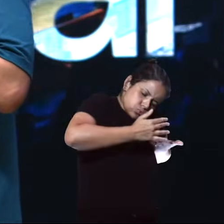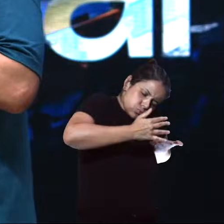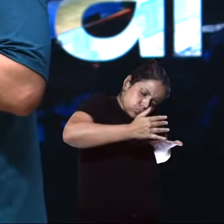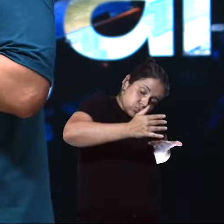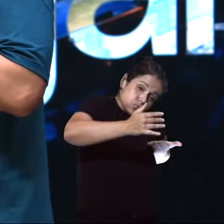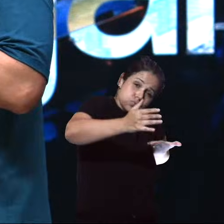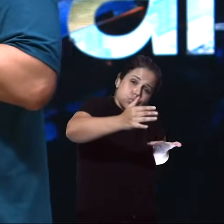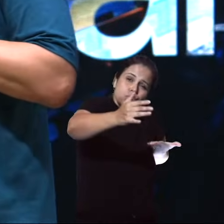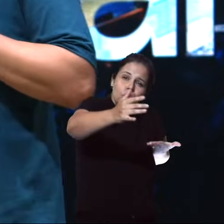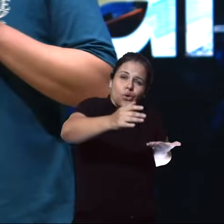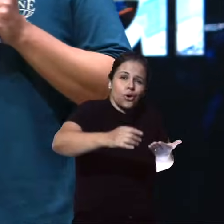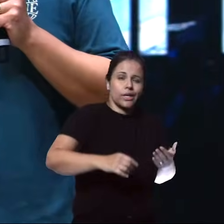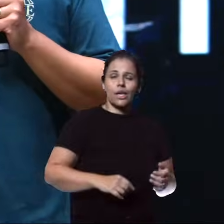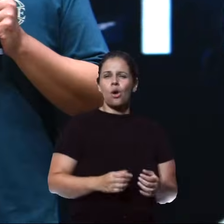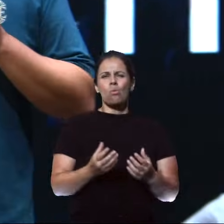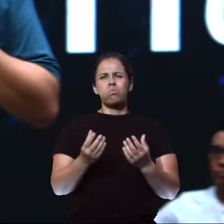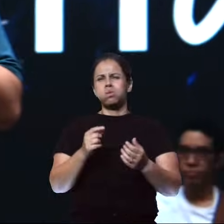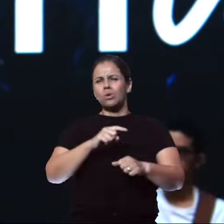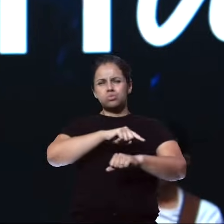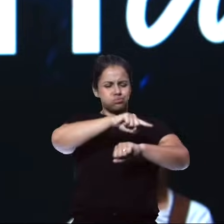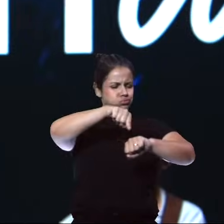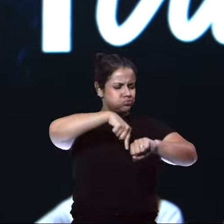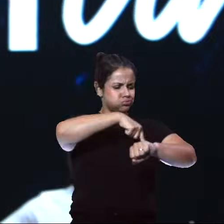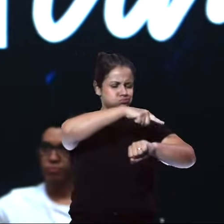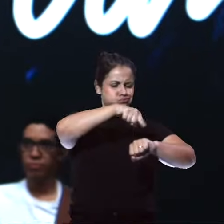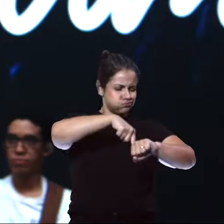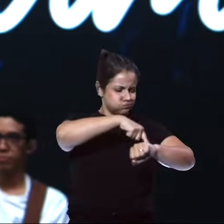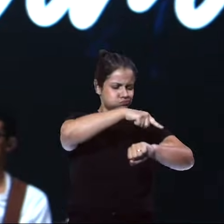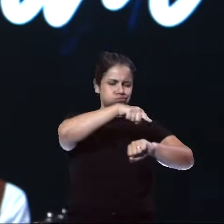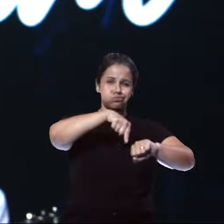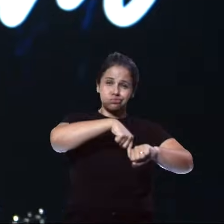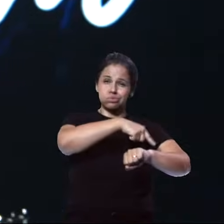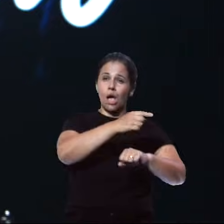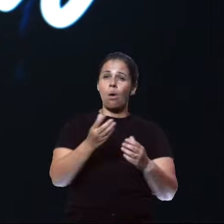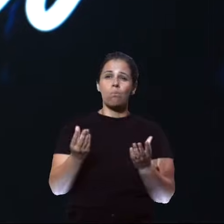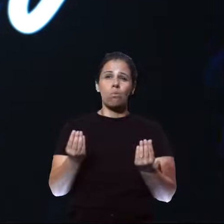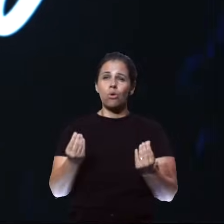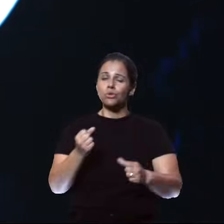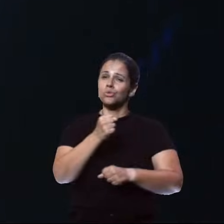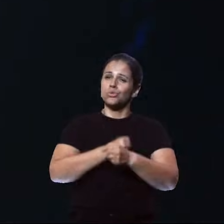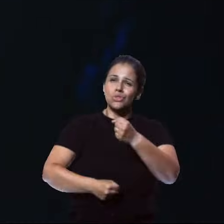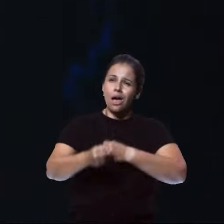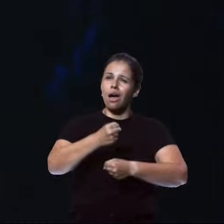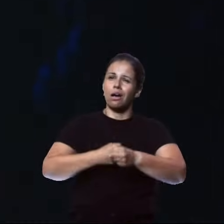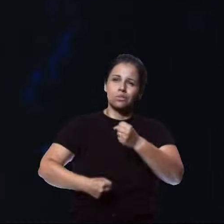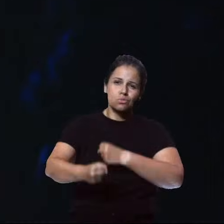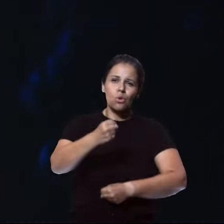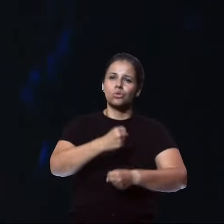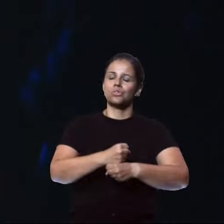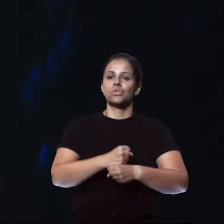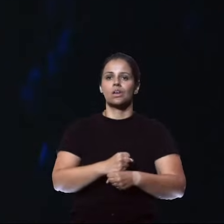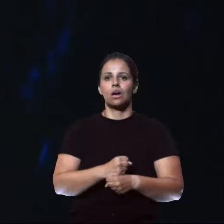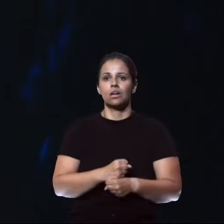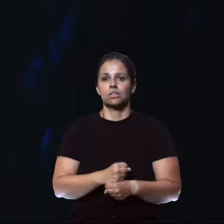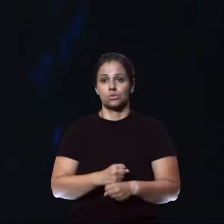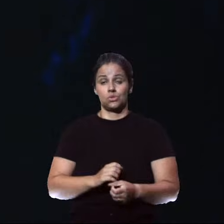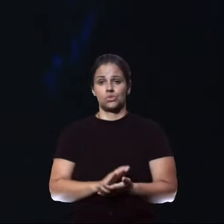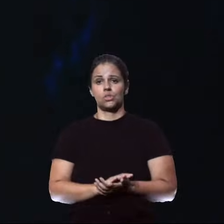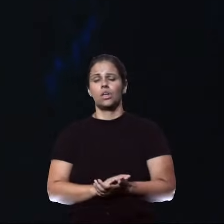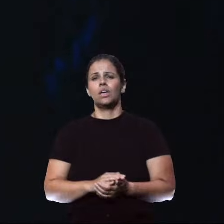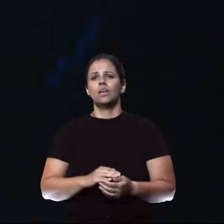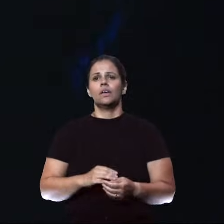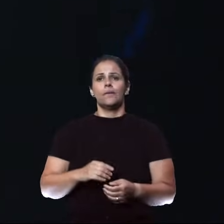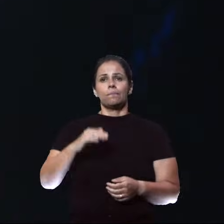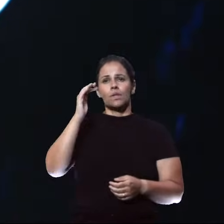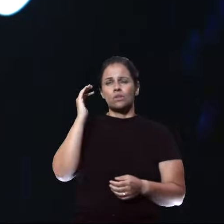deserto, no tempo dos juízes, até que no reinado também de Saul e de Davi, Salomão, quando faz o